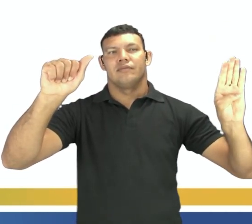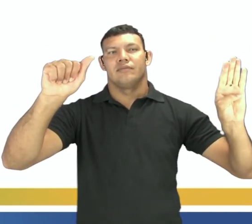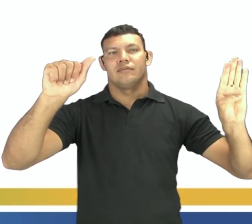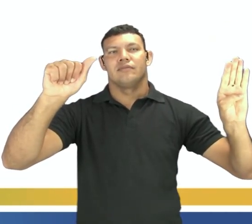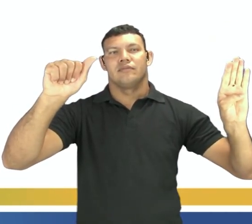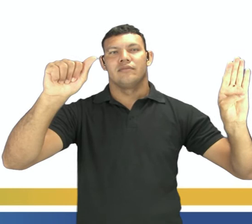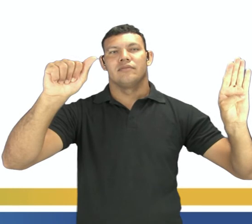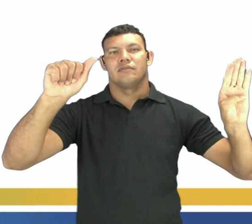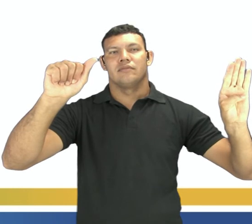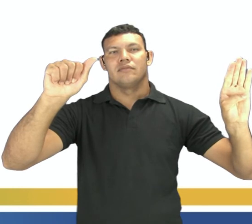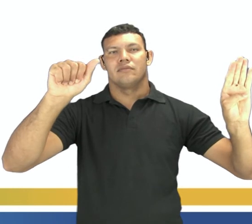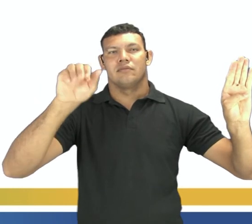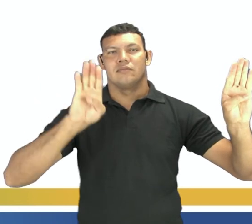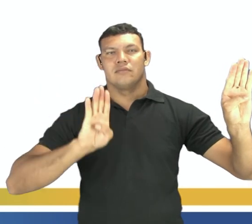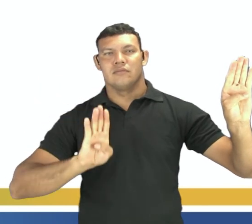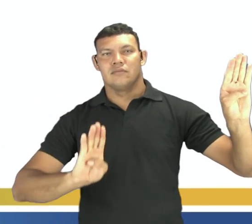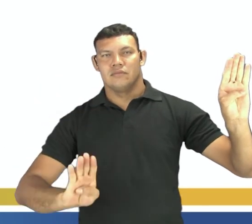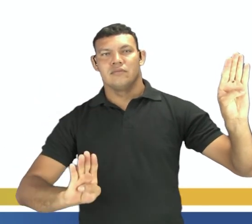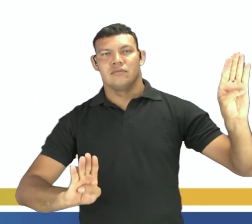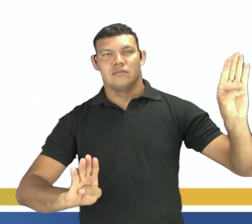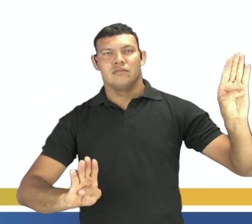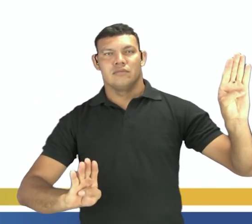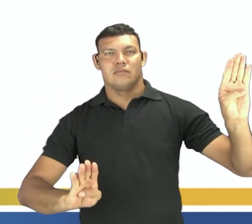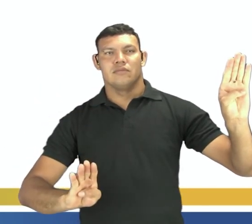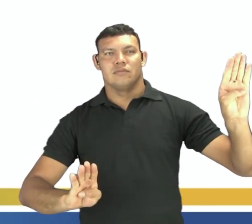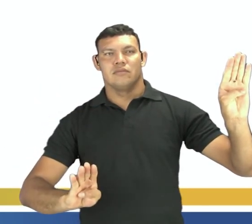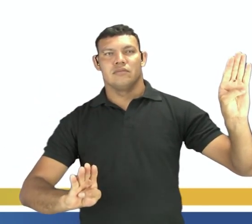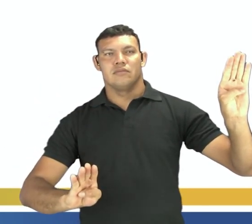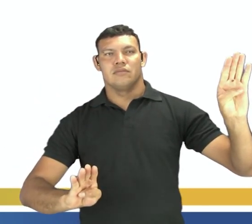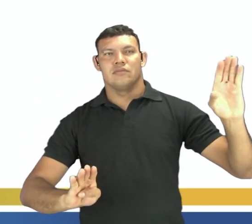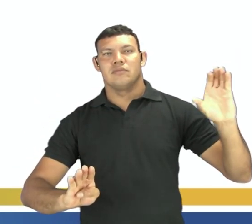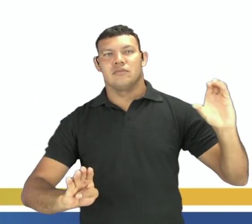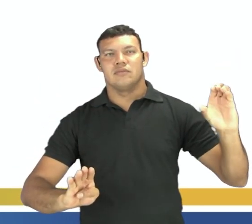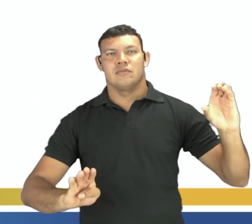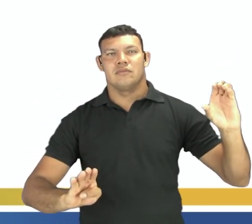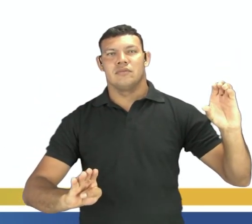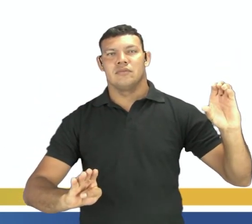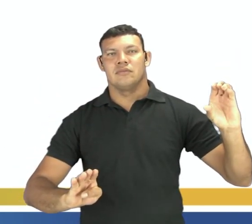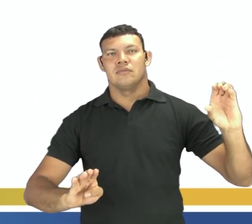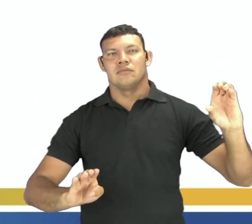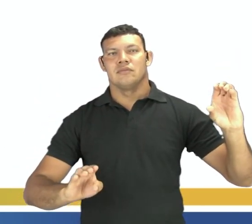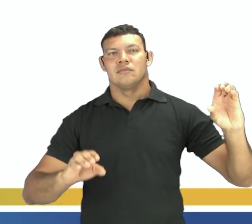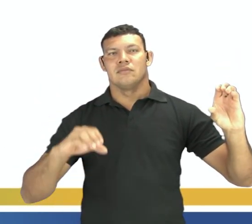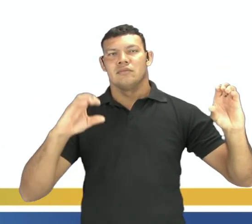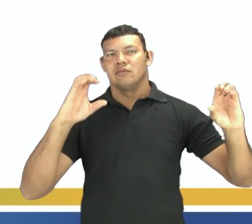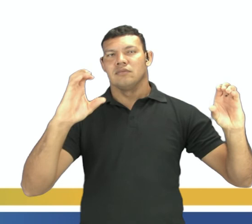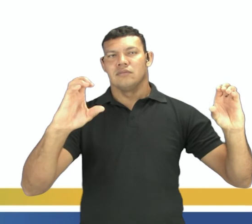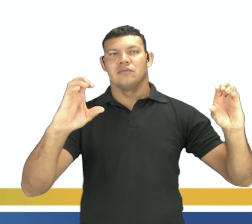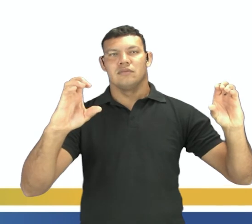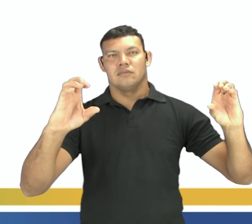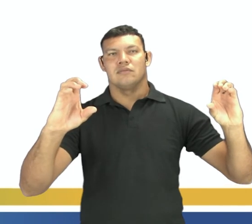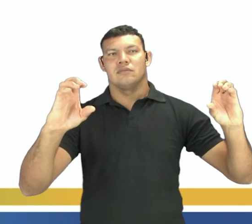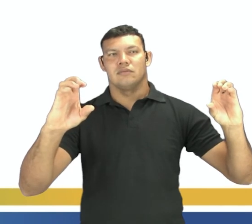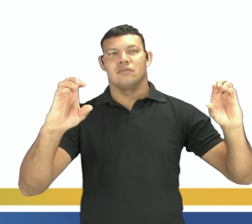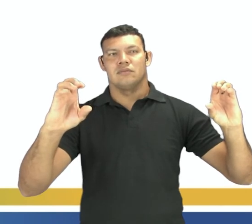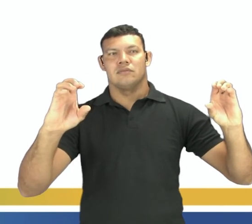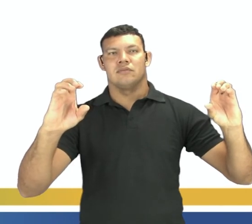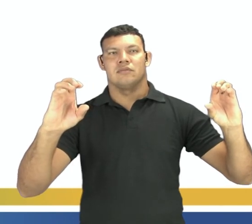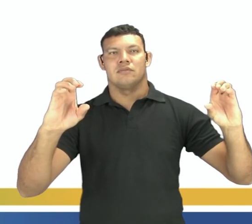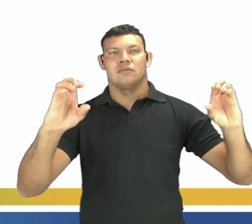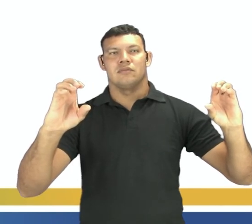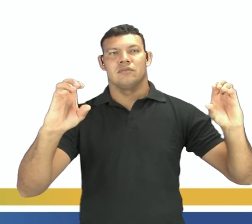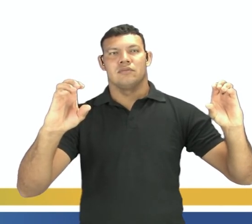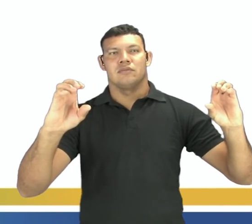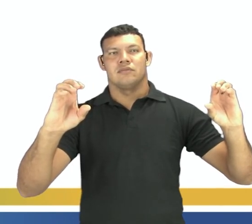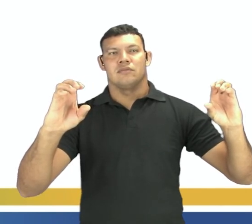material intercelular. É a matriz de consistência variável. C, o tecido sanguíneo. São as células que se encontram imersas